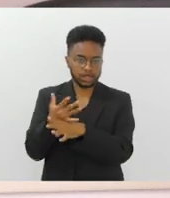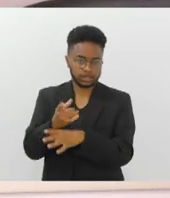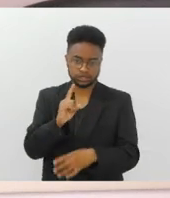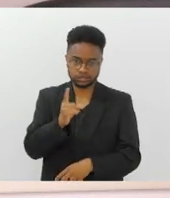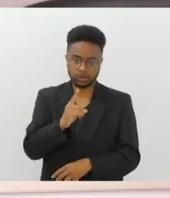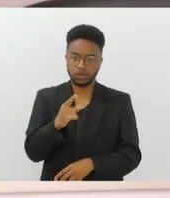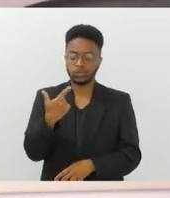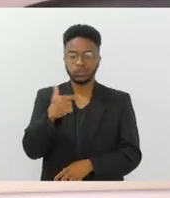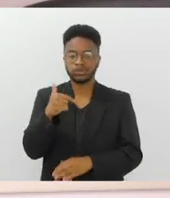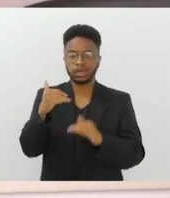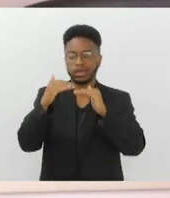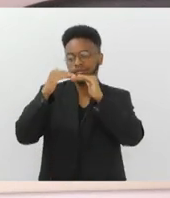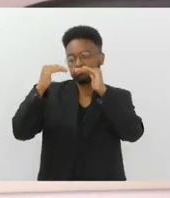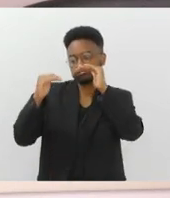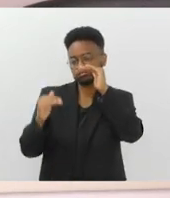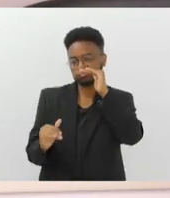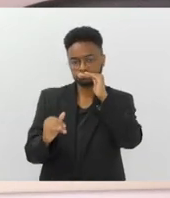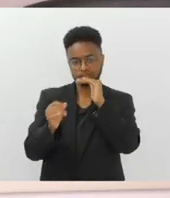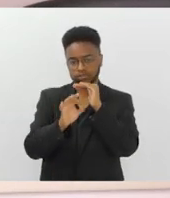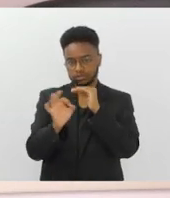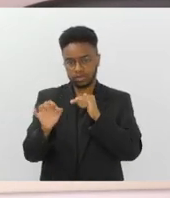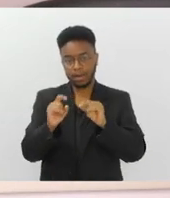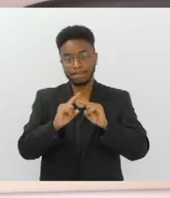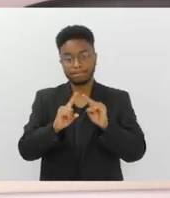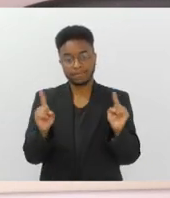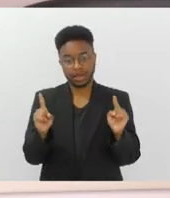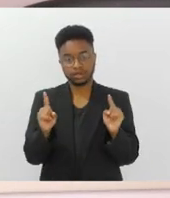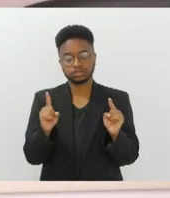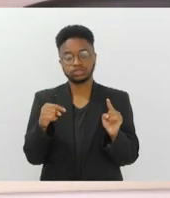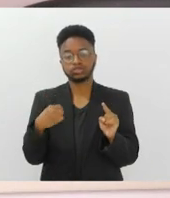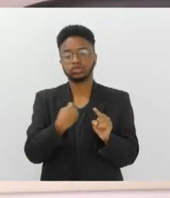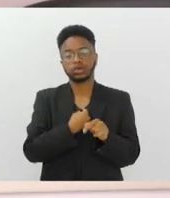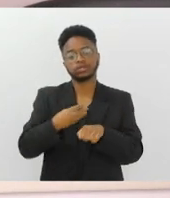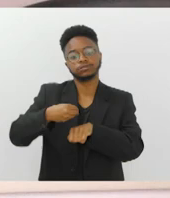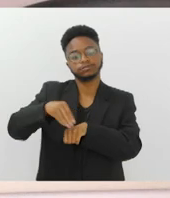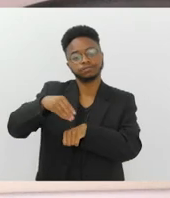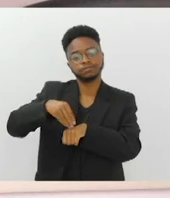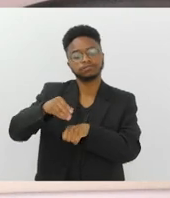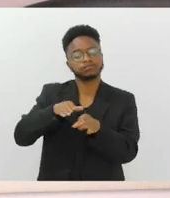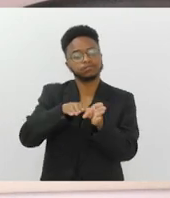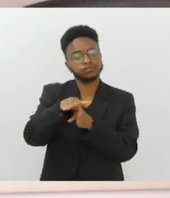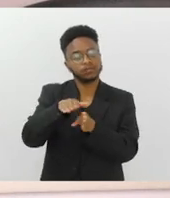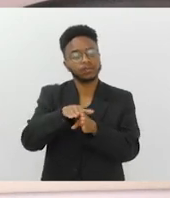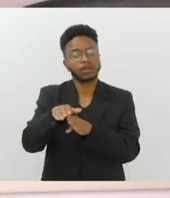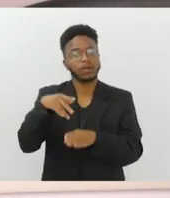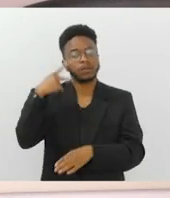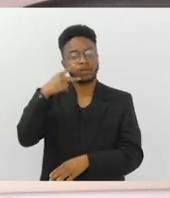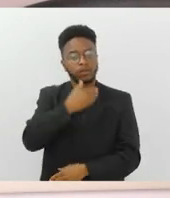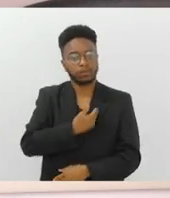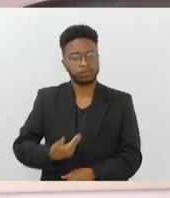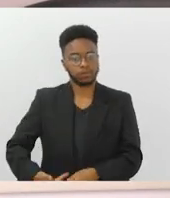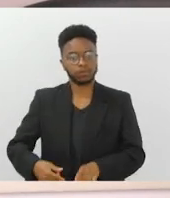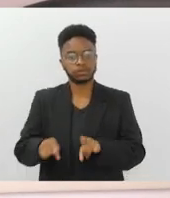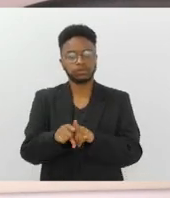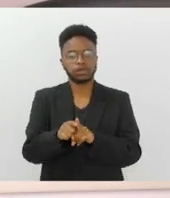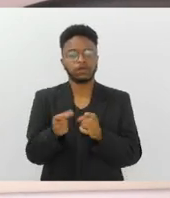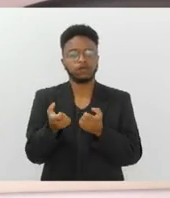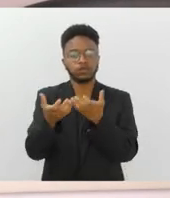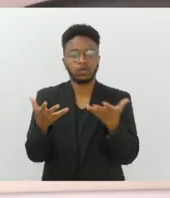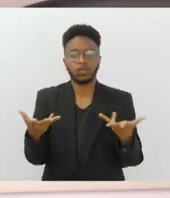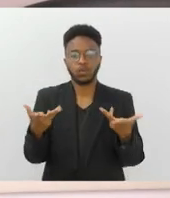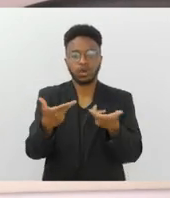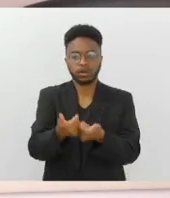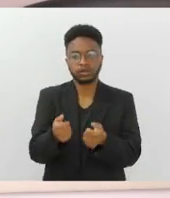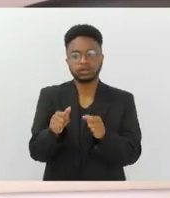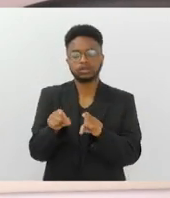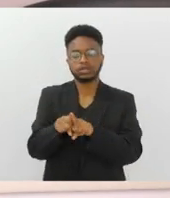uma hierarquia sobre eles, mas induzimos as políticas públicas e qualificamos esses municípios, cofinanciamos